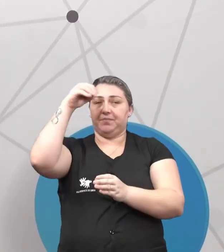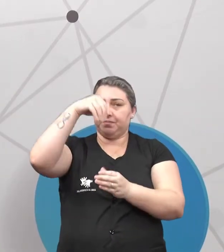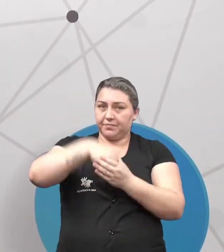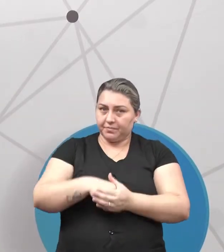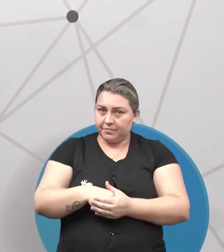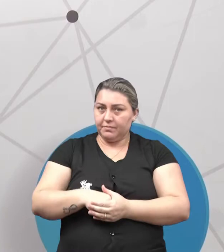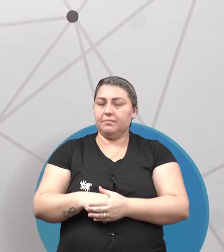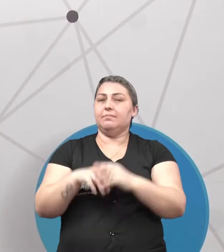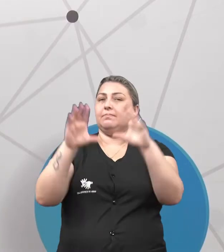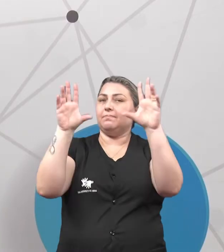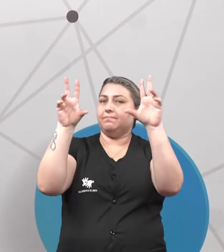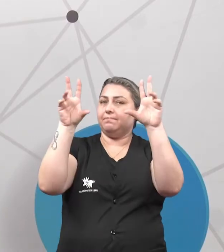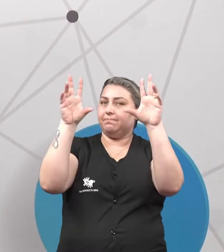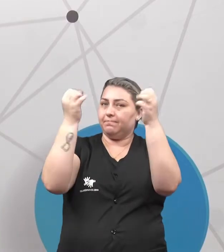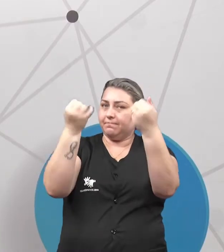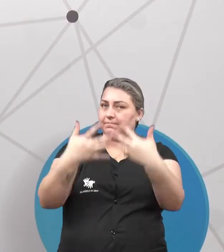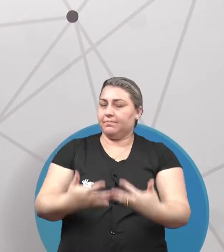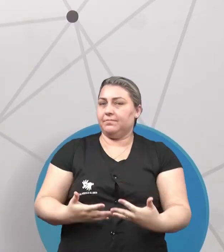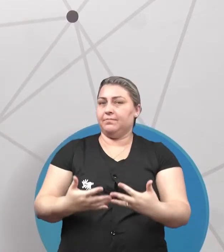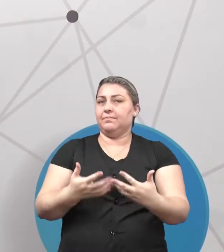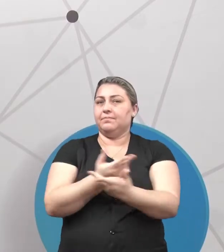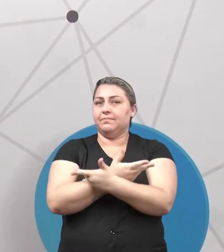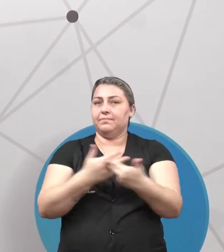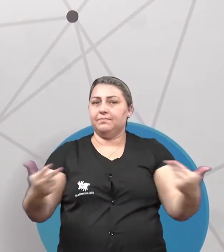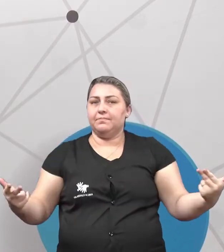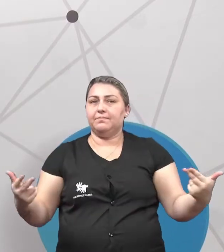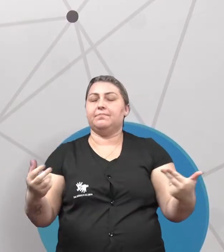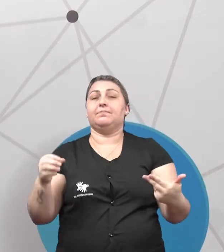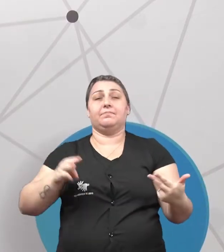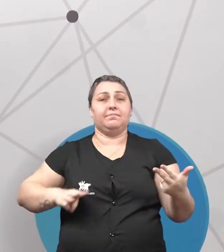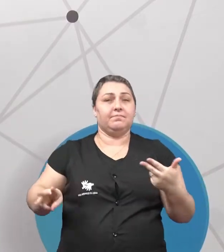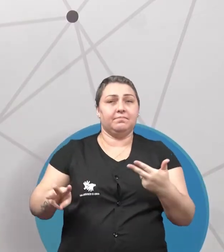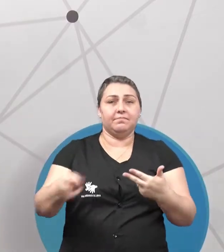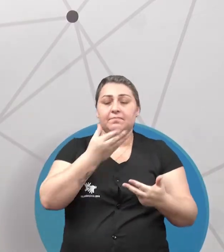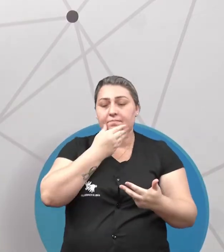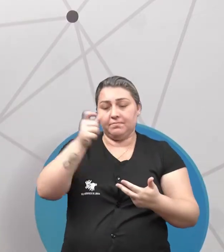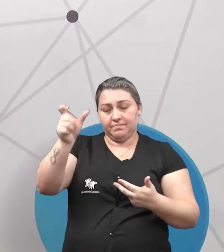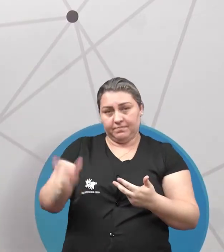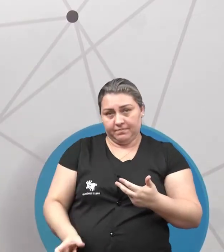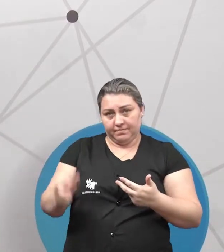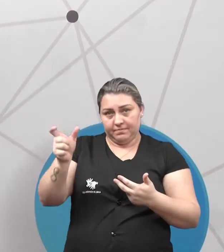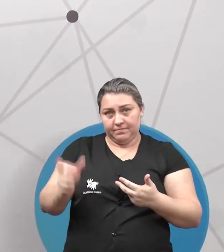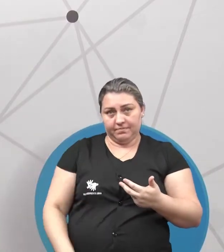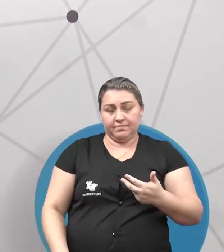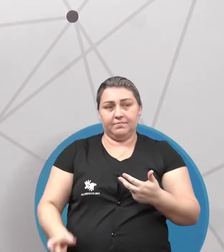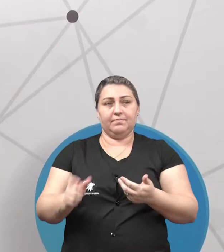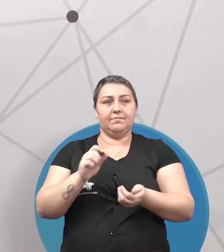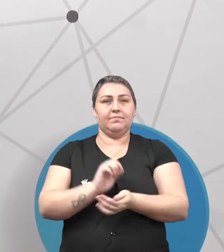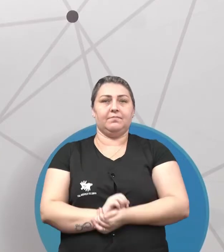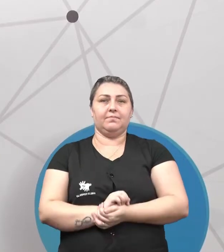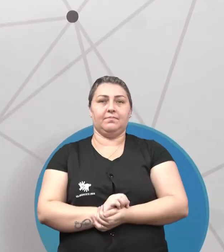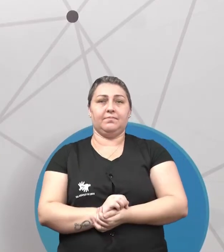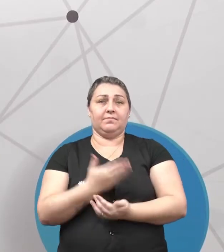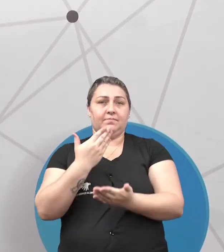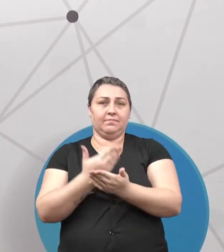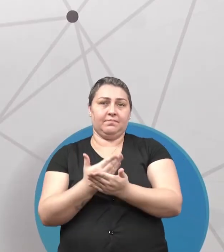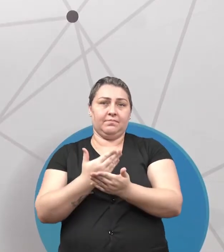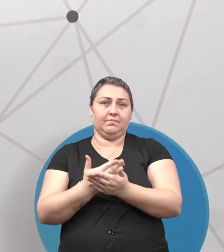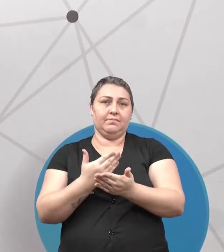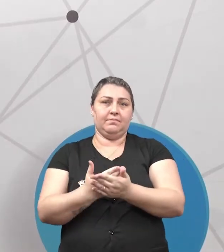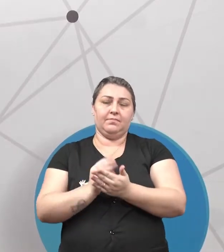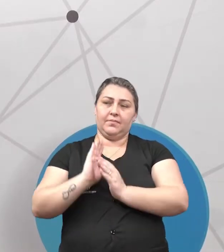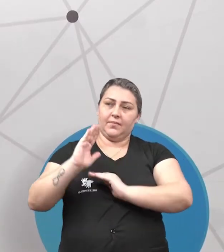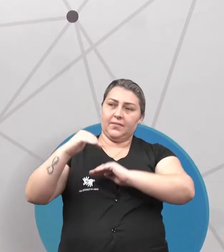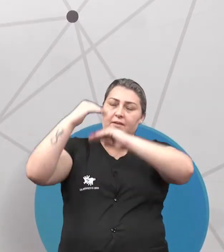conceito aí, né, de coisas aí dos mesopotâmicos, né, que aí ficaram aí para a gente estudar nesse período de